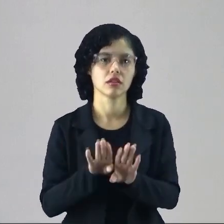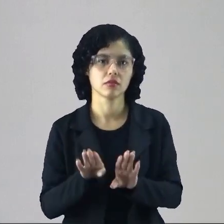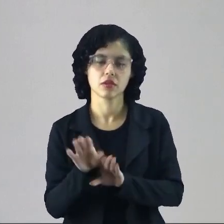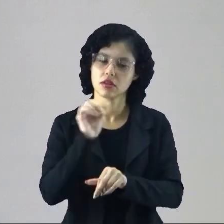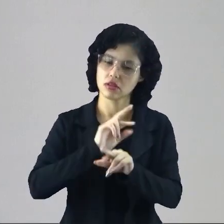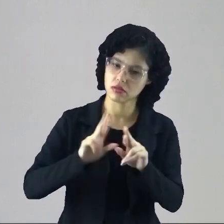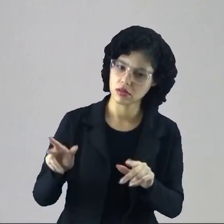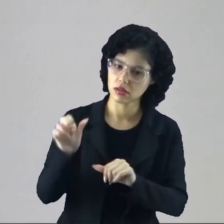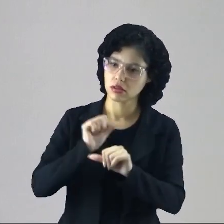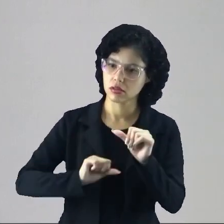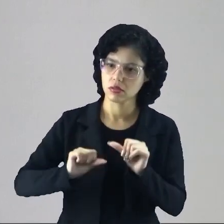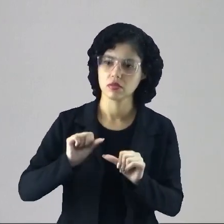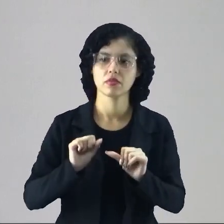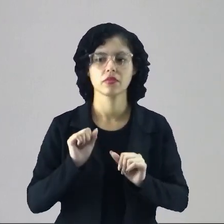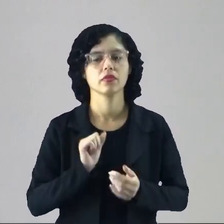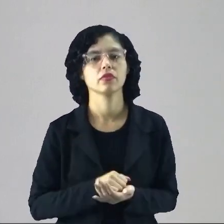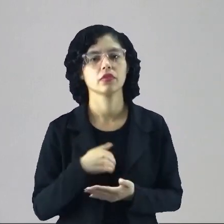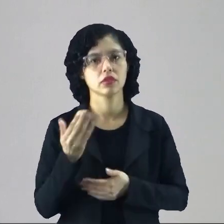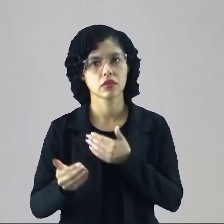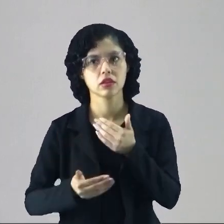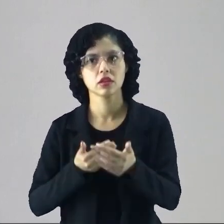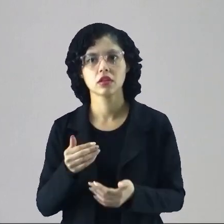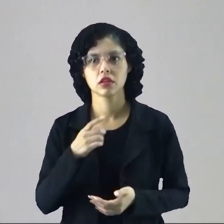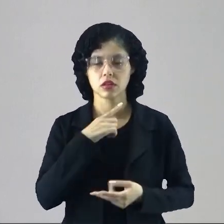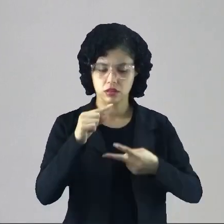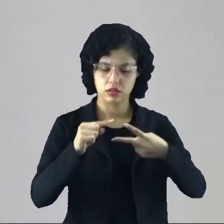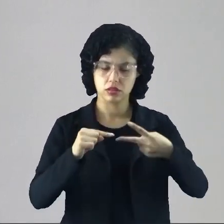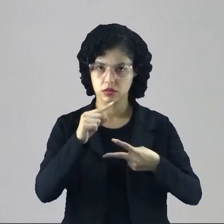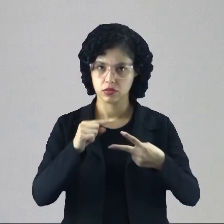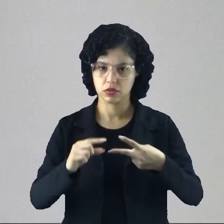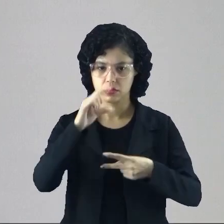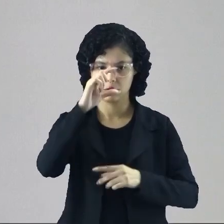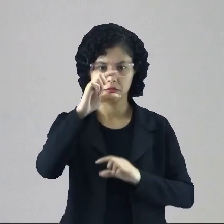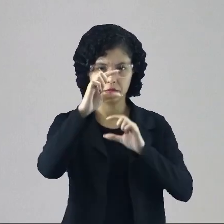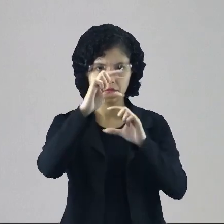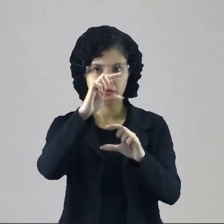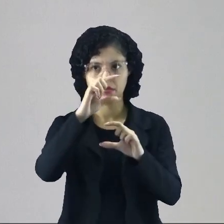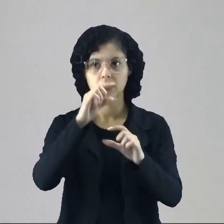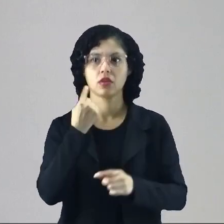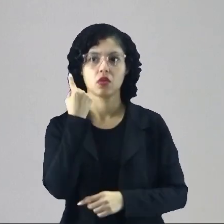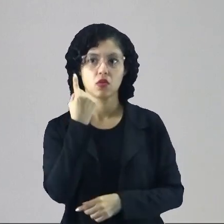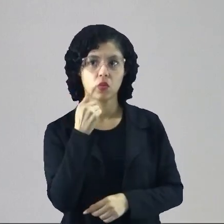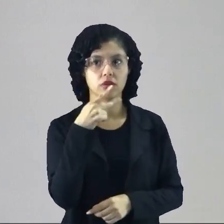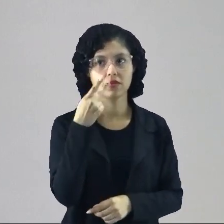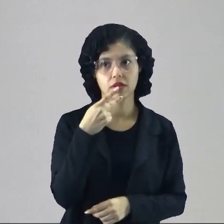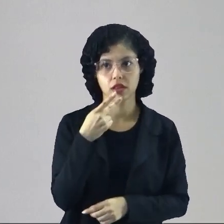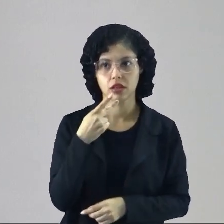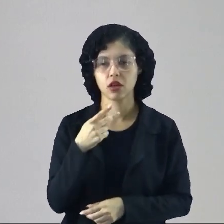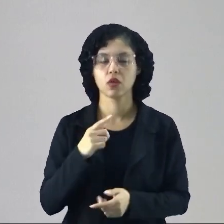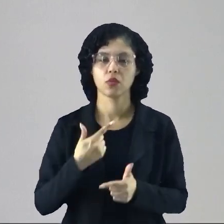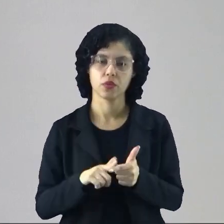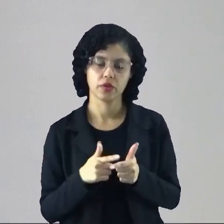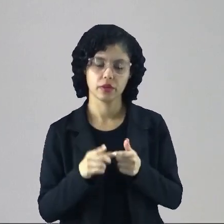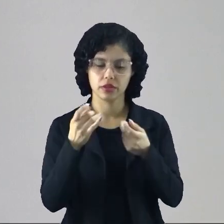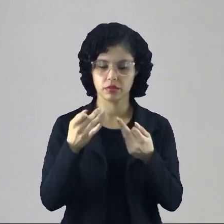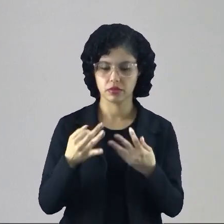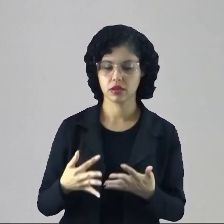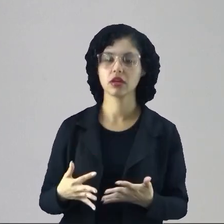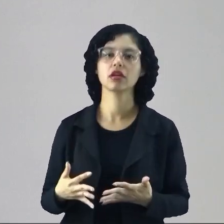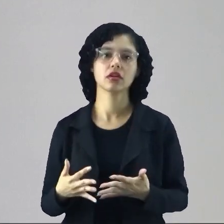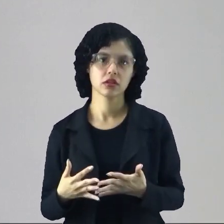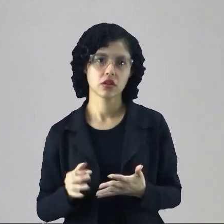argumentando né geralmente a o desenvolvimento tem ali dois parágrafos né um para você falar sobre o problema